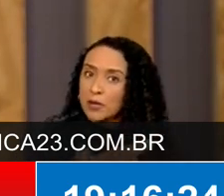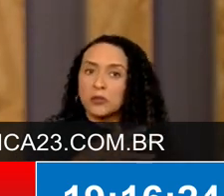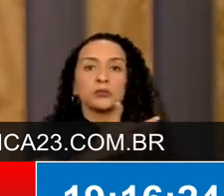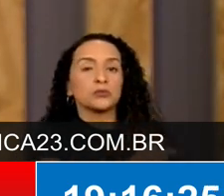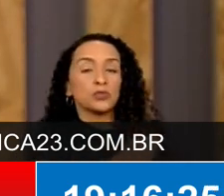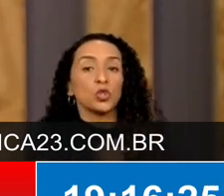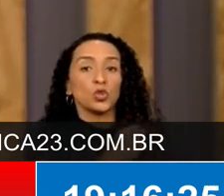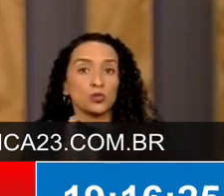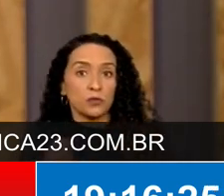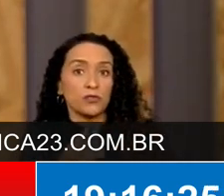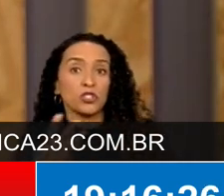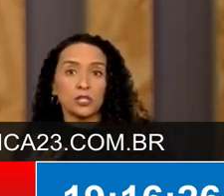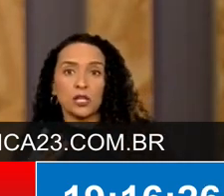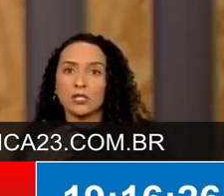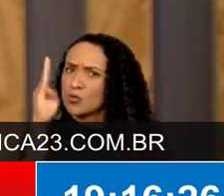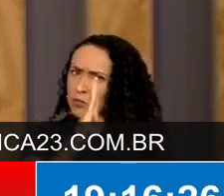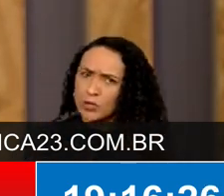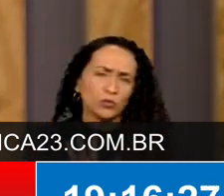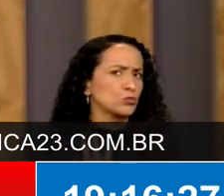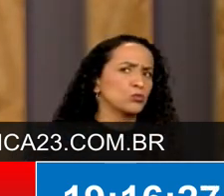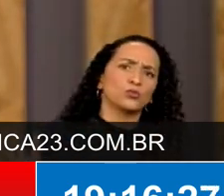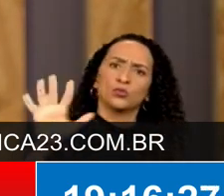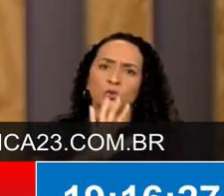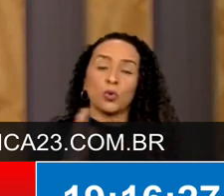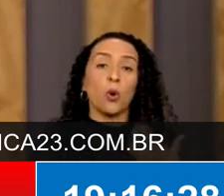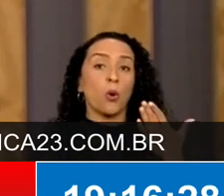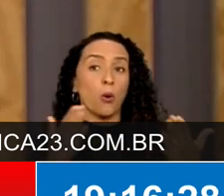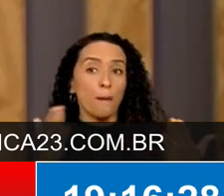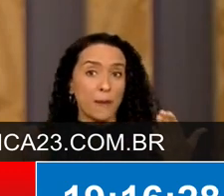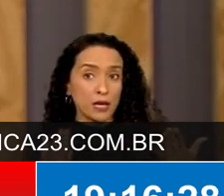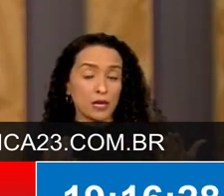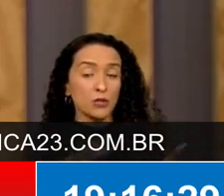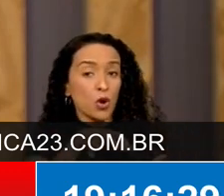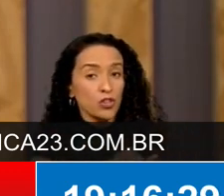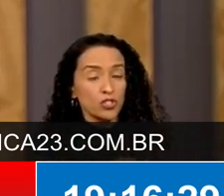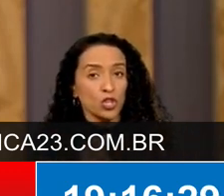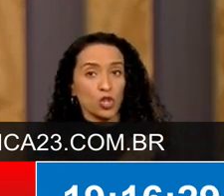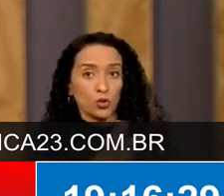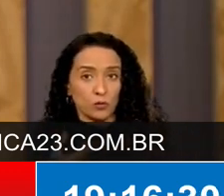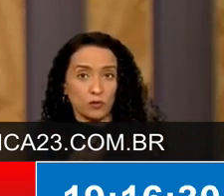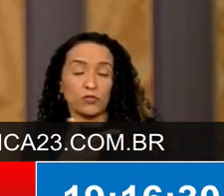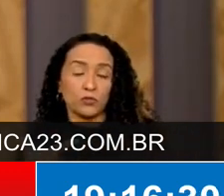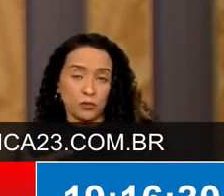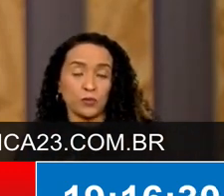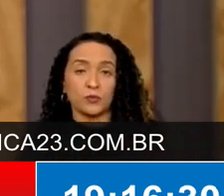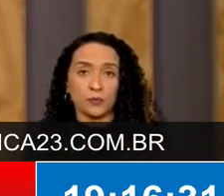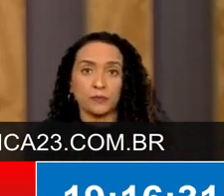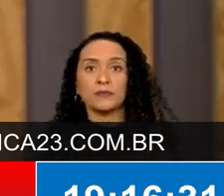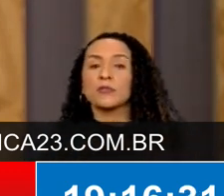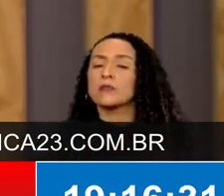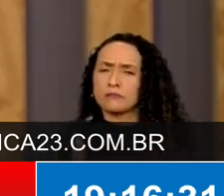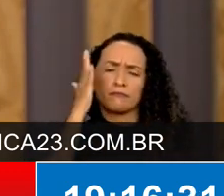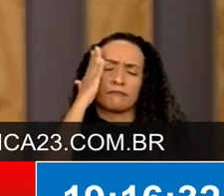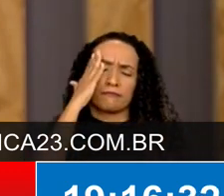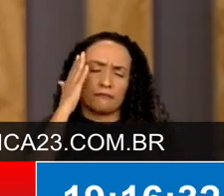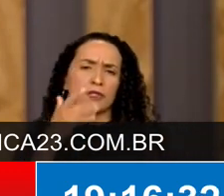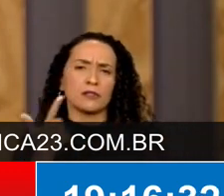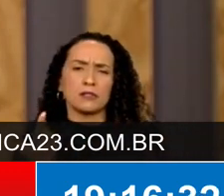em 2023 em todo o Brasil, comparadas ao registro de 2022. Sabemos que